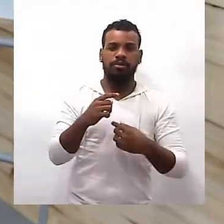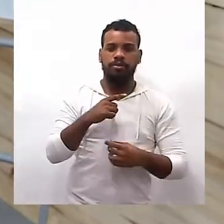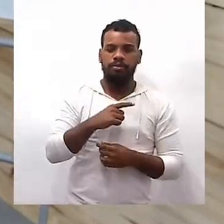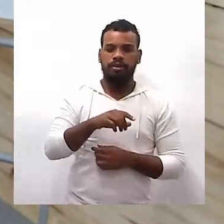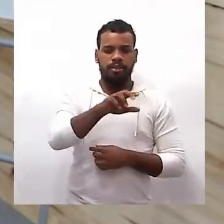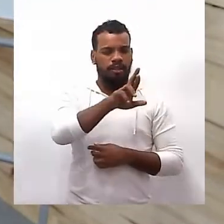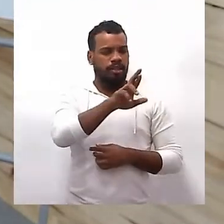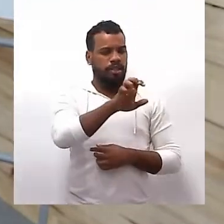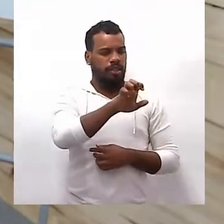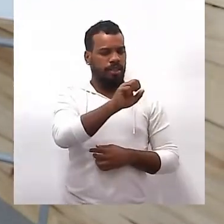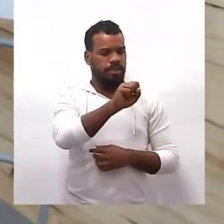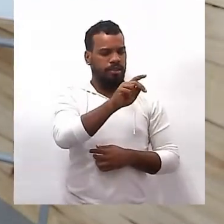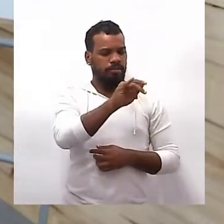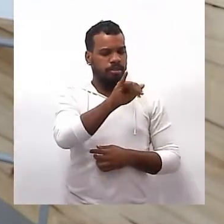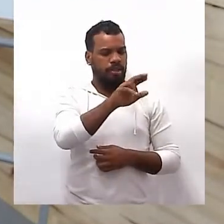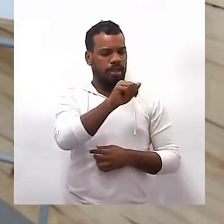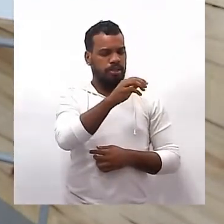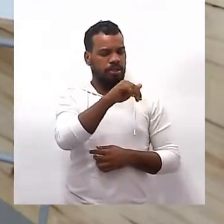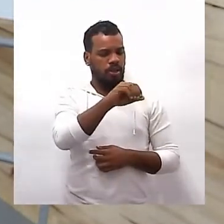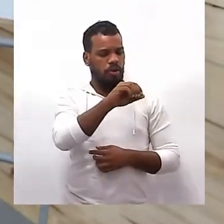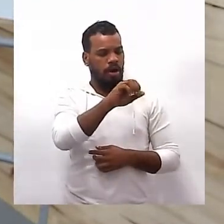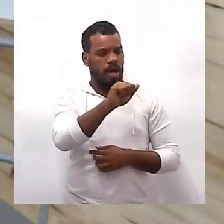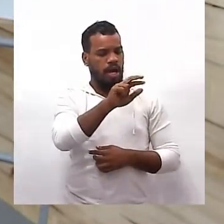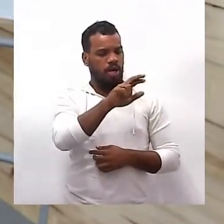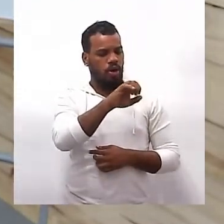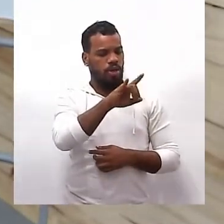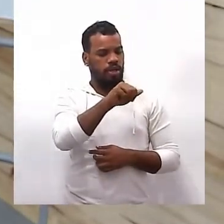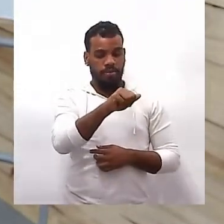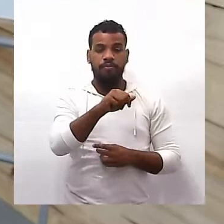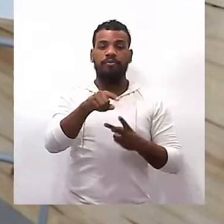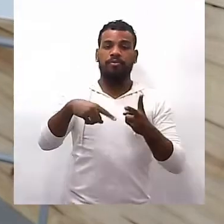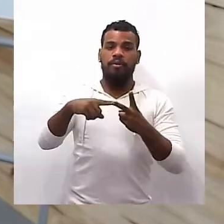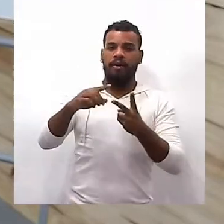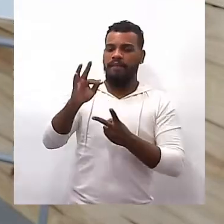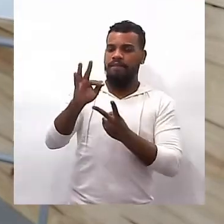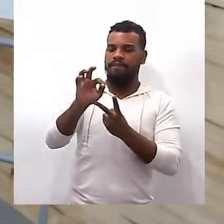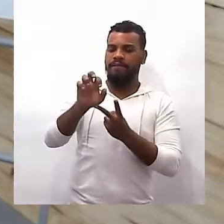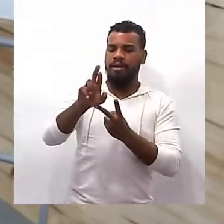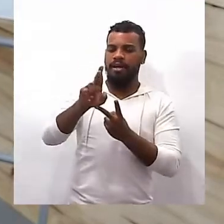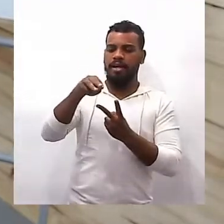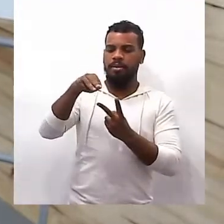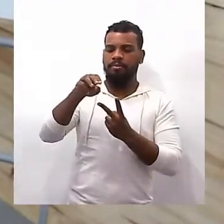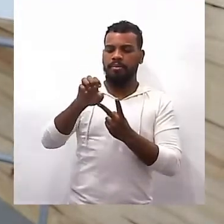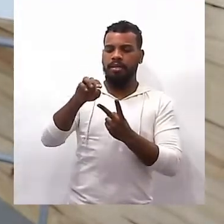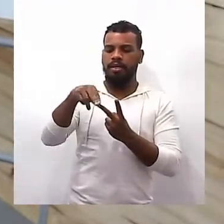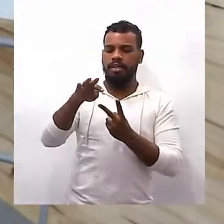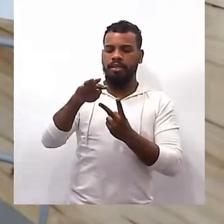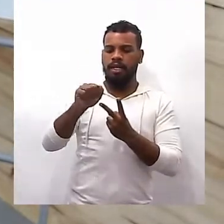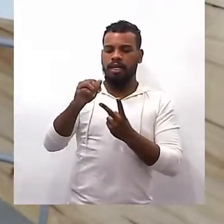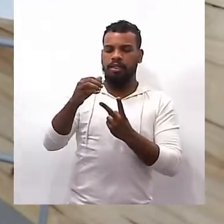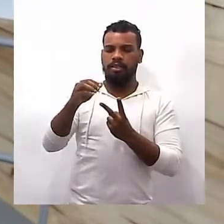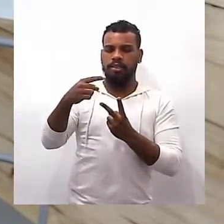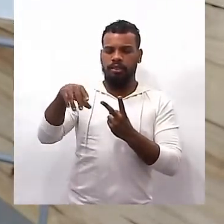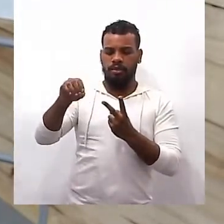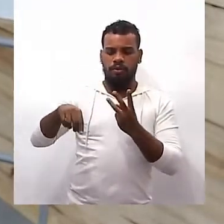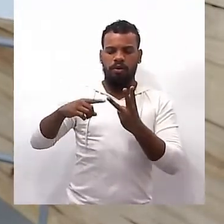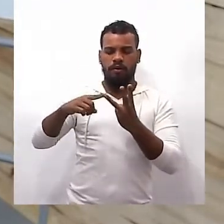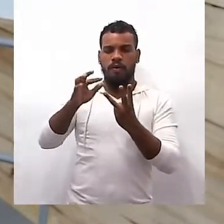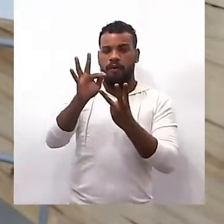aeróbia, revisem as fermentações e revisem fotossíntese,